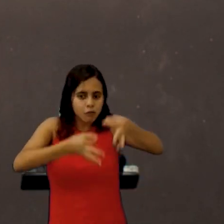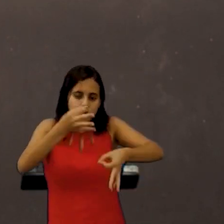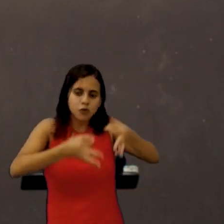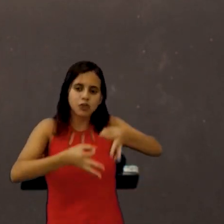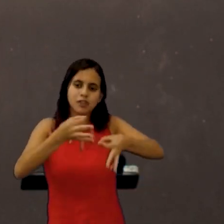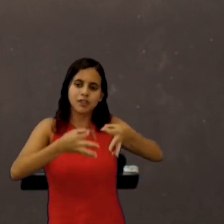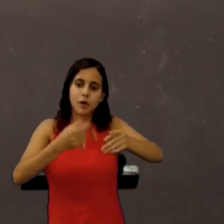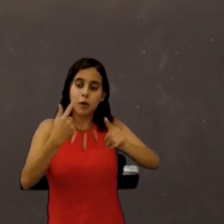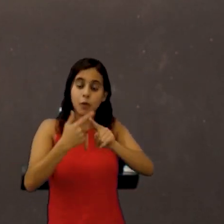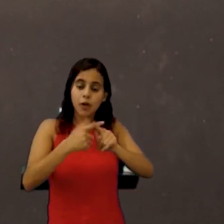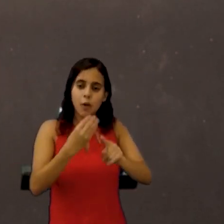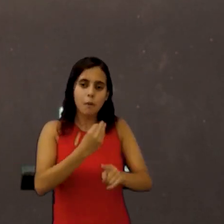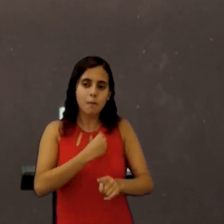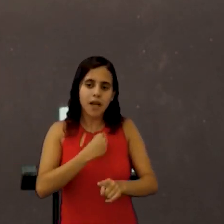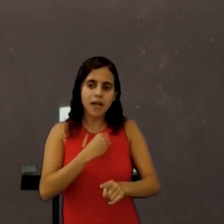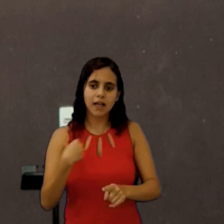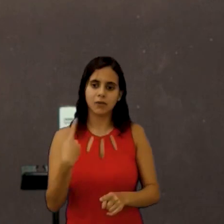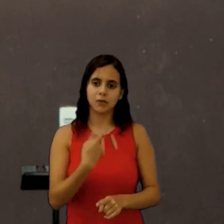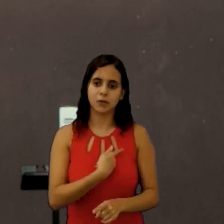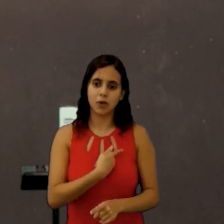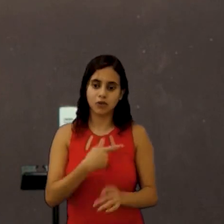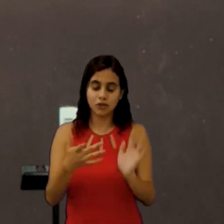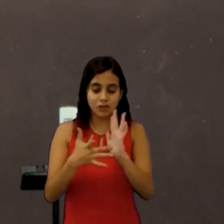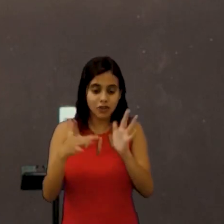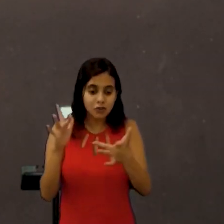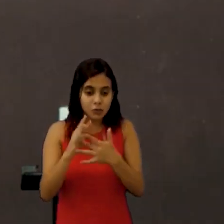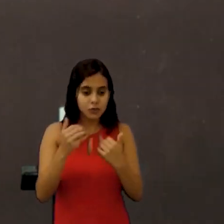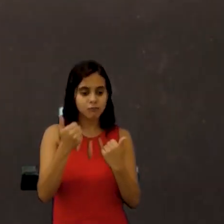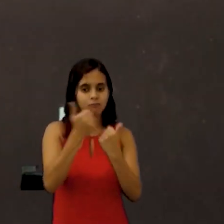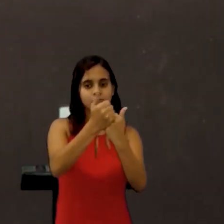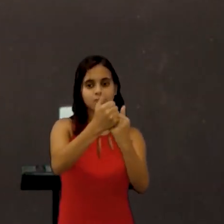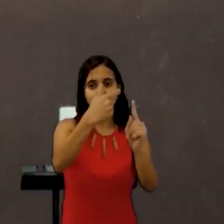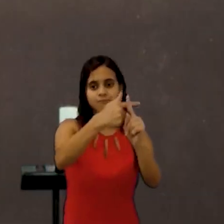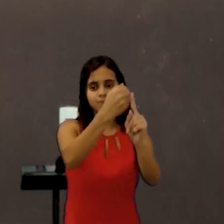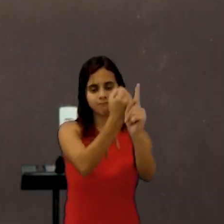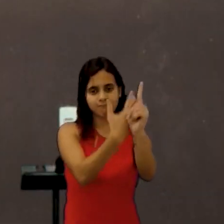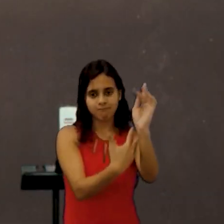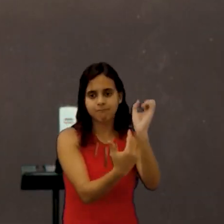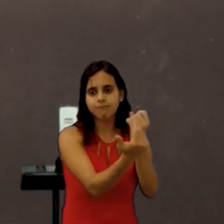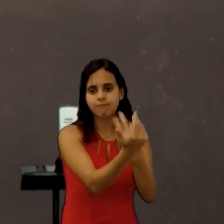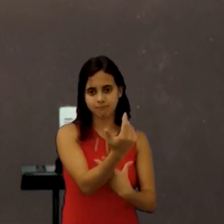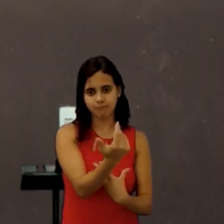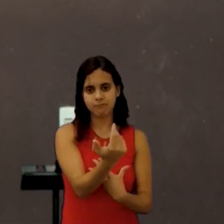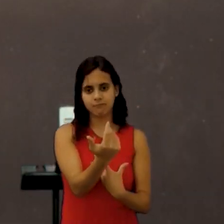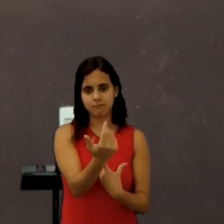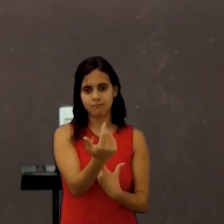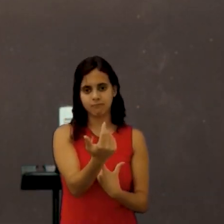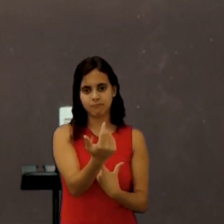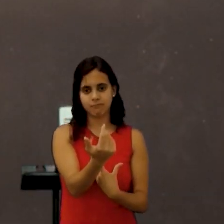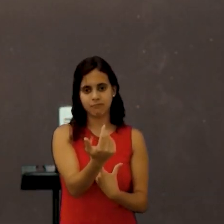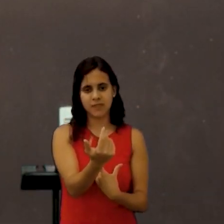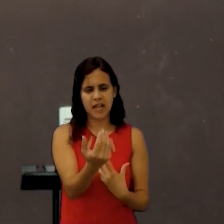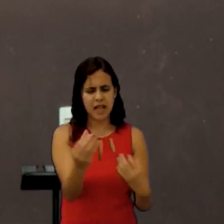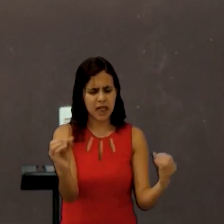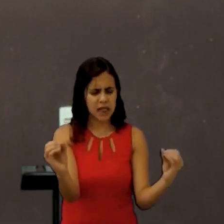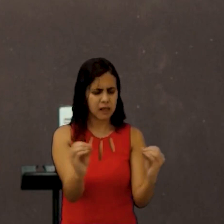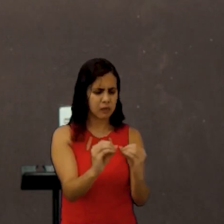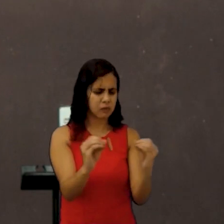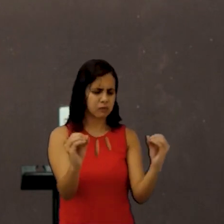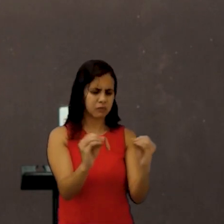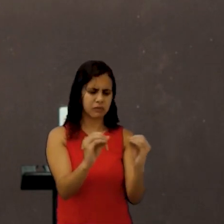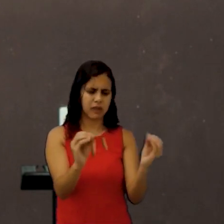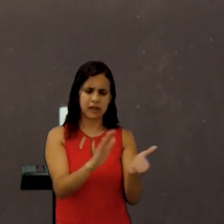nós cometemos foram pagos no seu Filho Jesus Cristo, não restando mais nenhuma